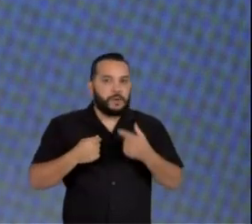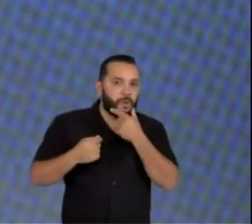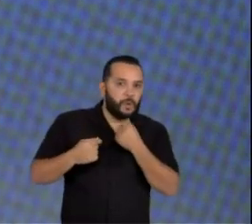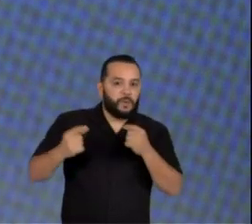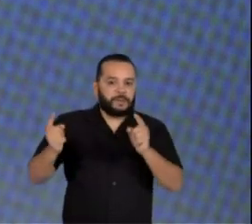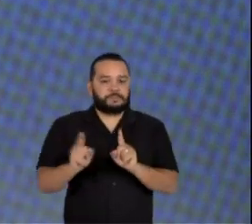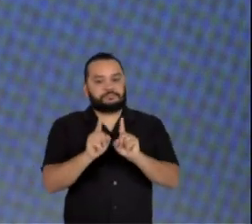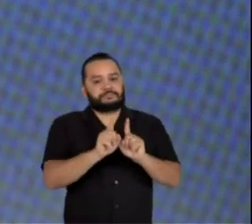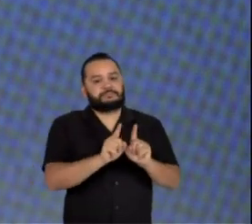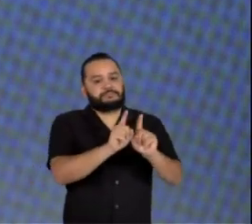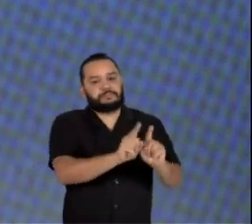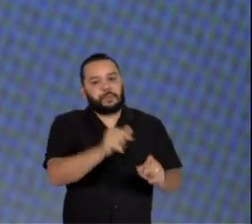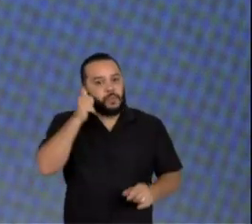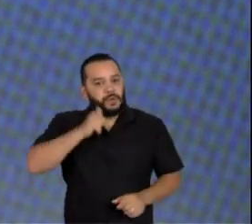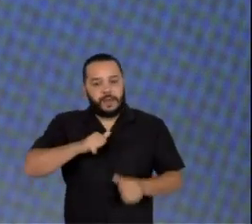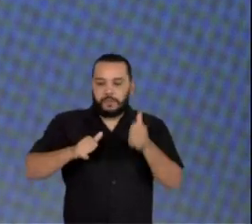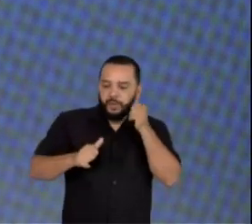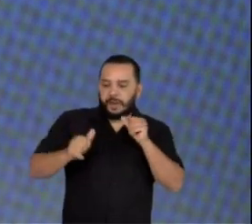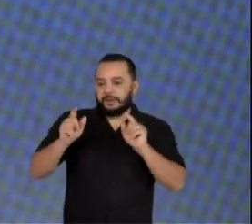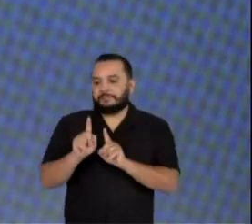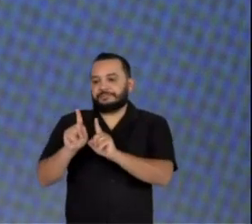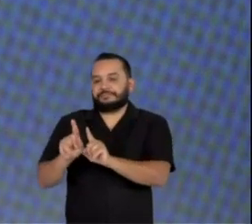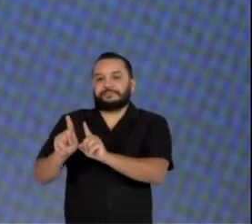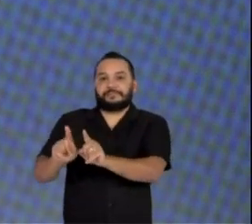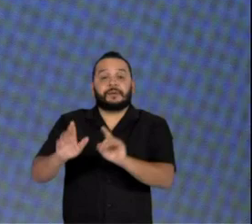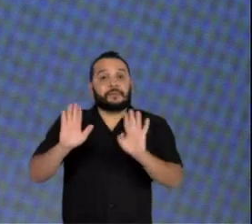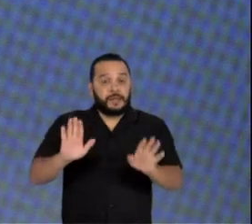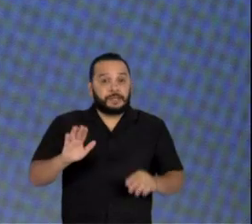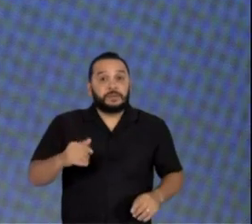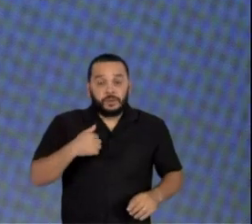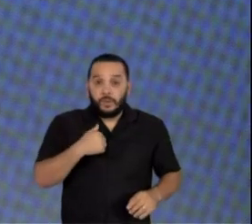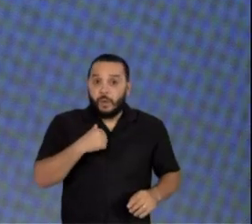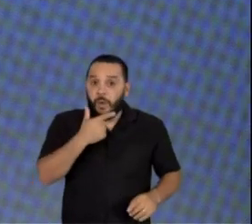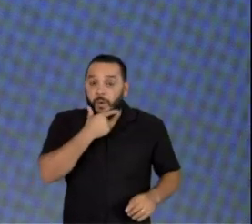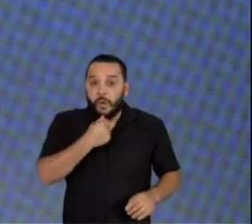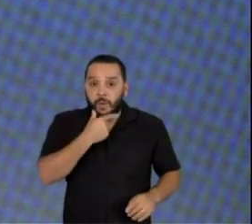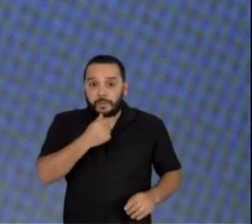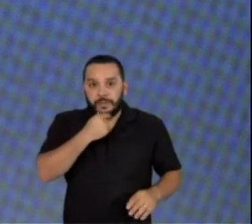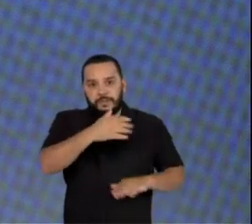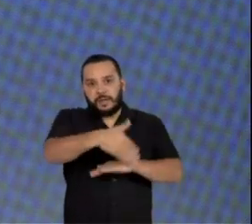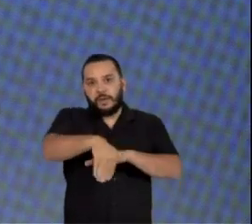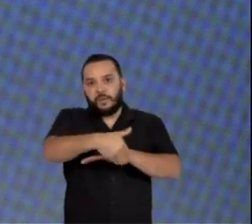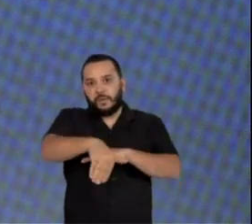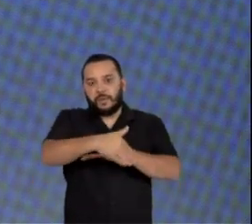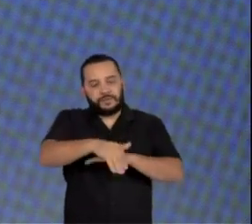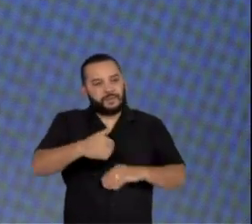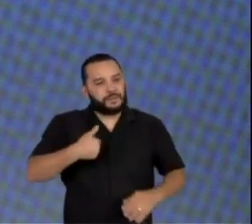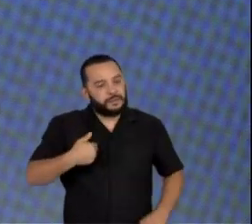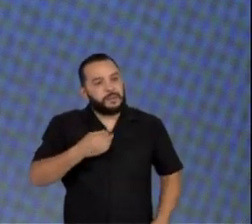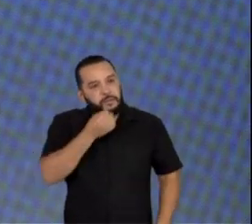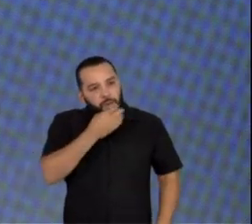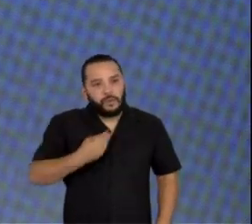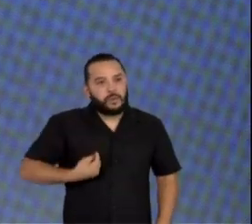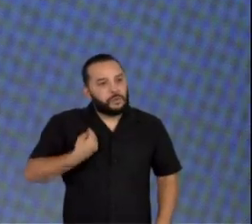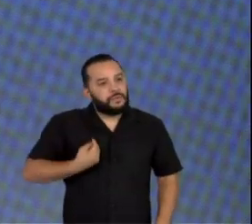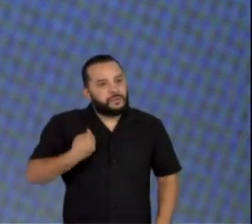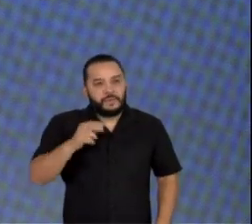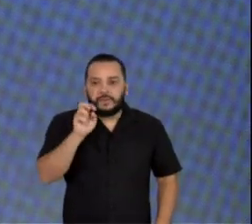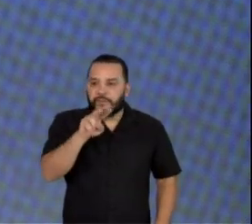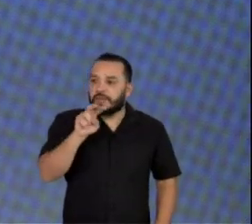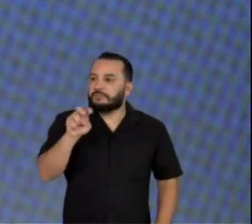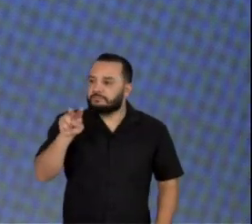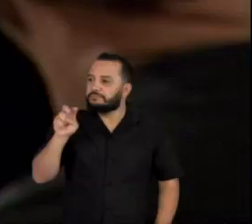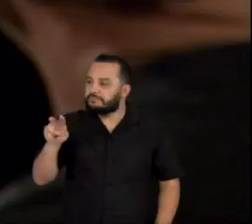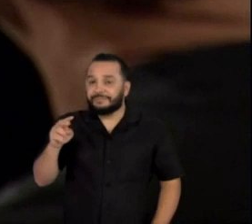femininos na rua, mas assim, você vê um casal masculino na rua, hoje em dia, você diz, poxa, que bom que eu estou viva e vendo isso, né?